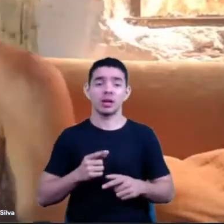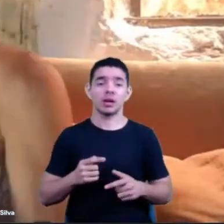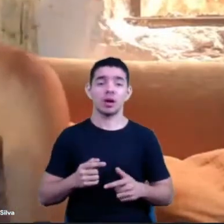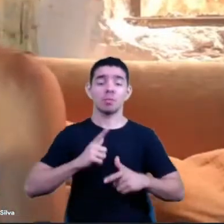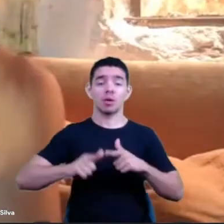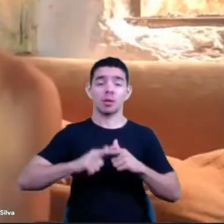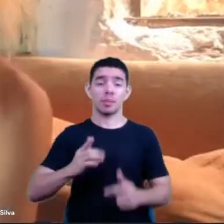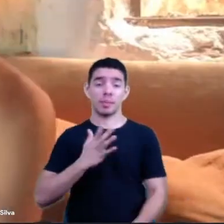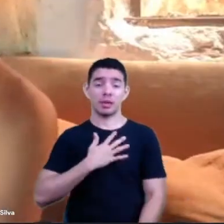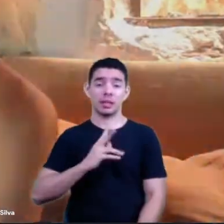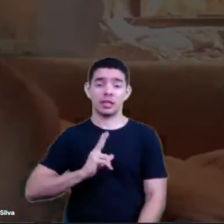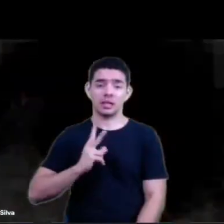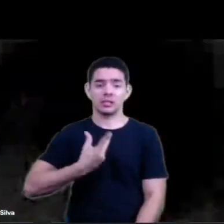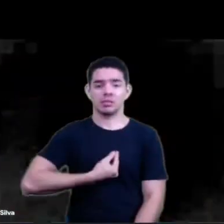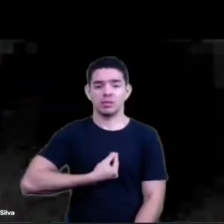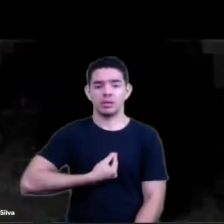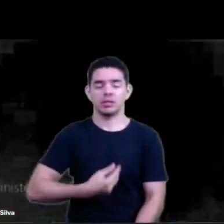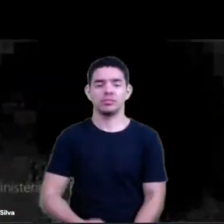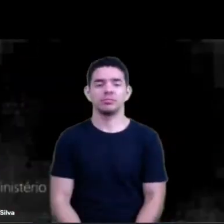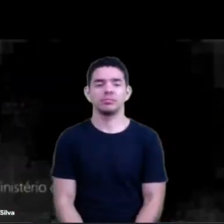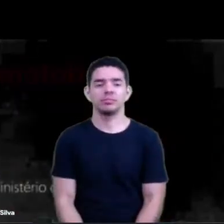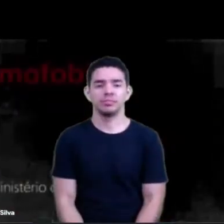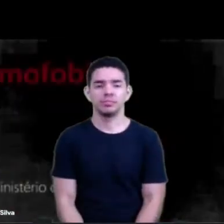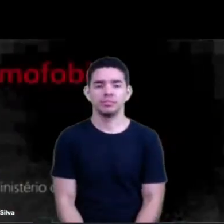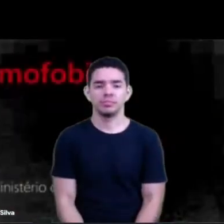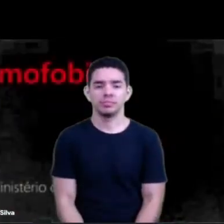minha transexualidade, né?